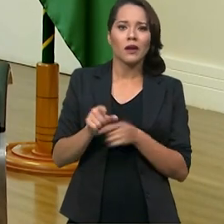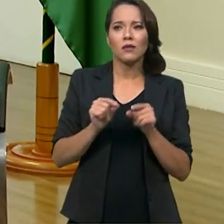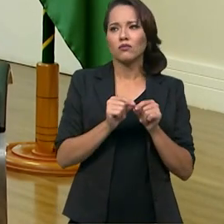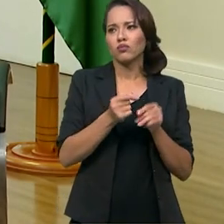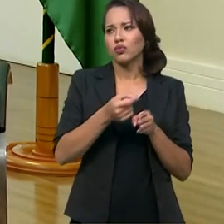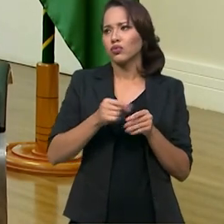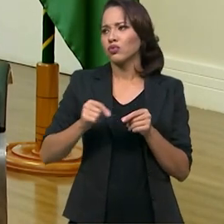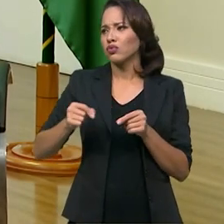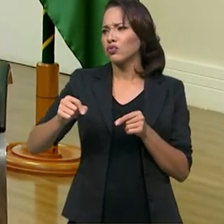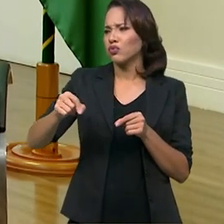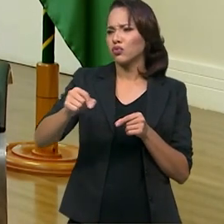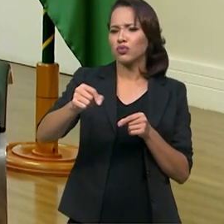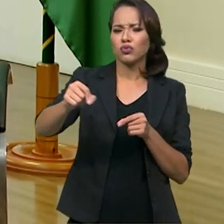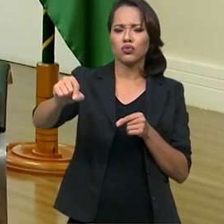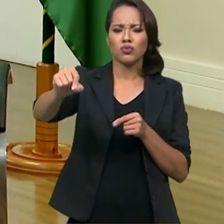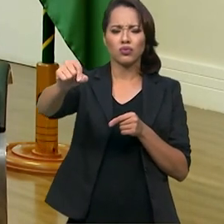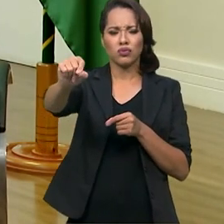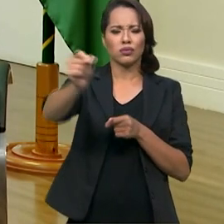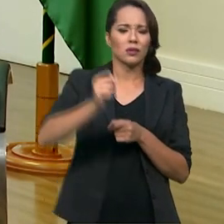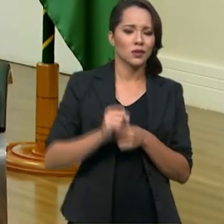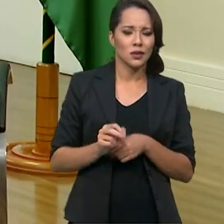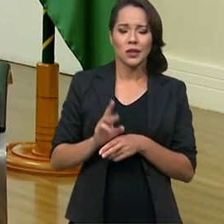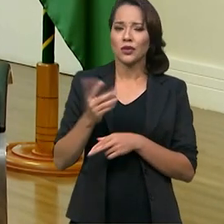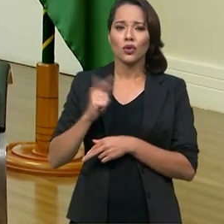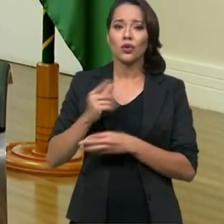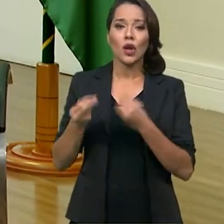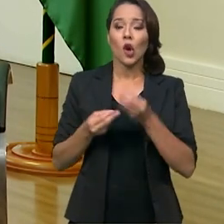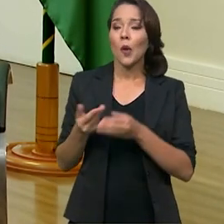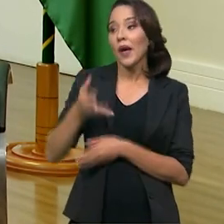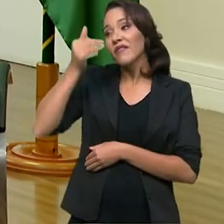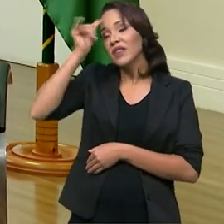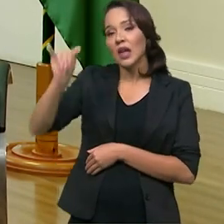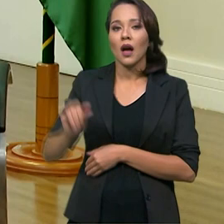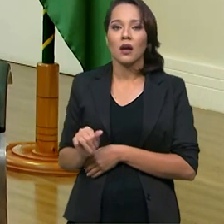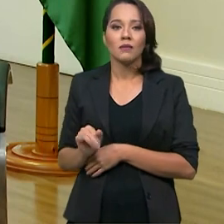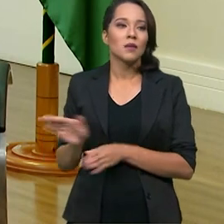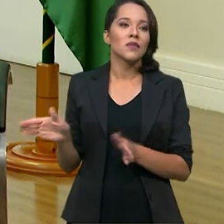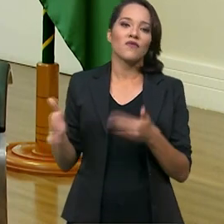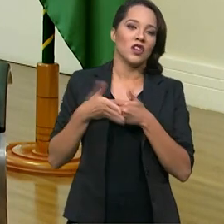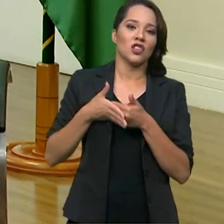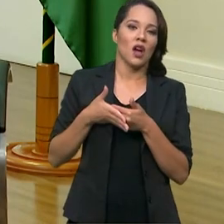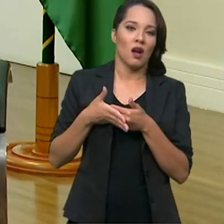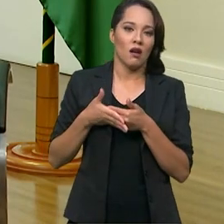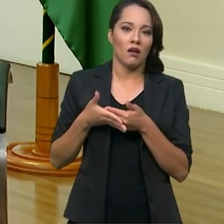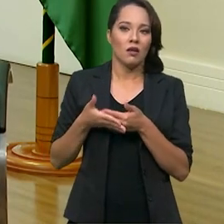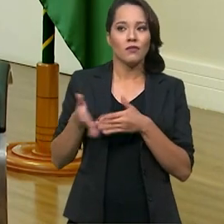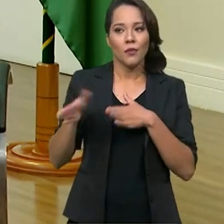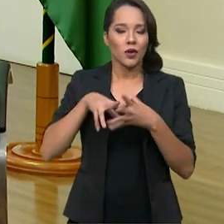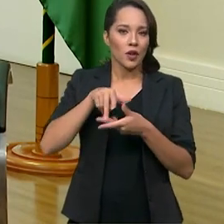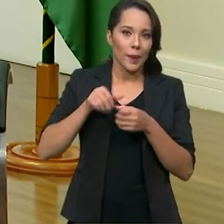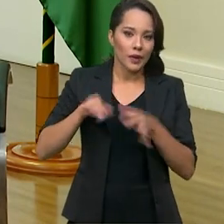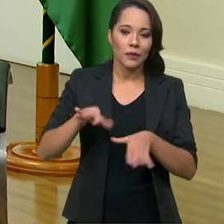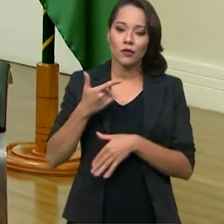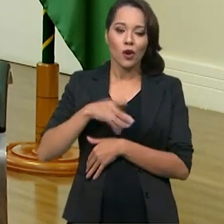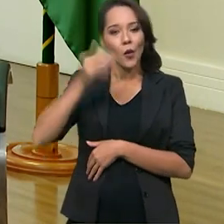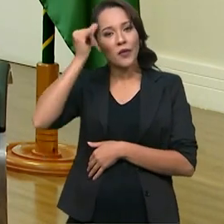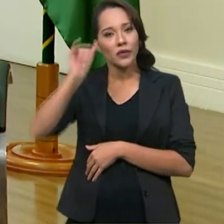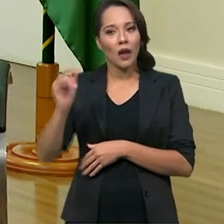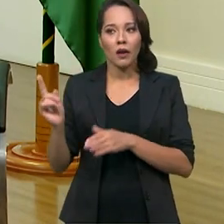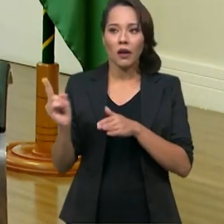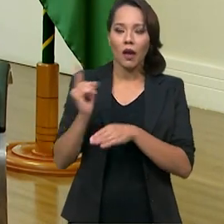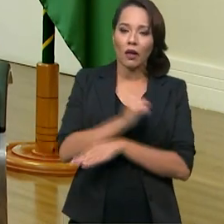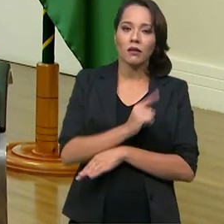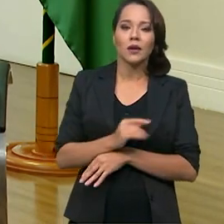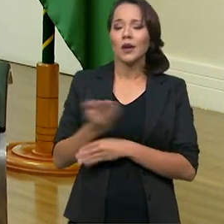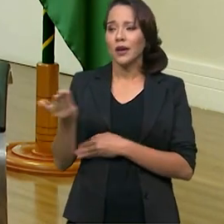por muitos quilômetros, então não há como impedir, mesmo com o fechamento de fronteira em virtude de pandemia. E cada vez mais